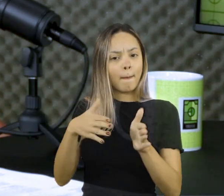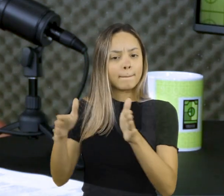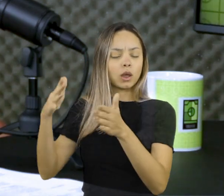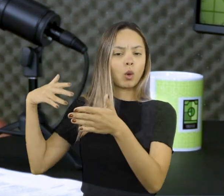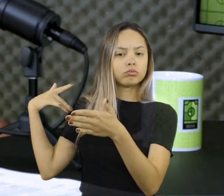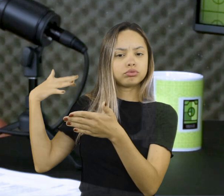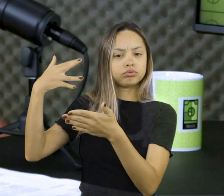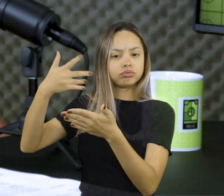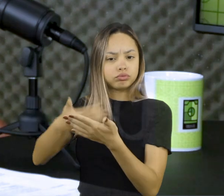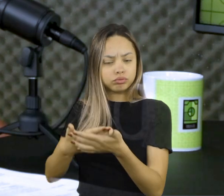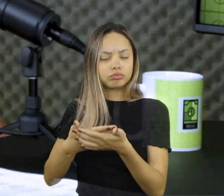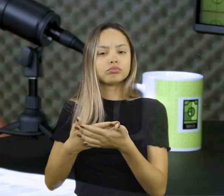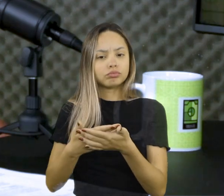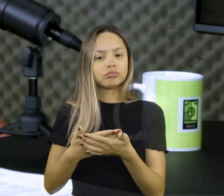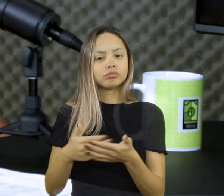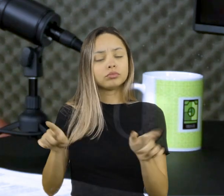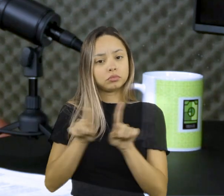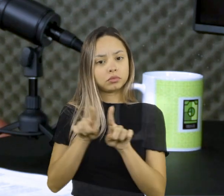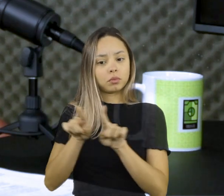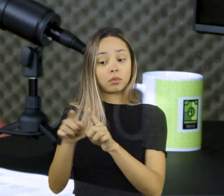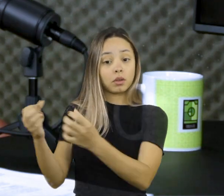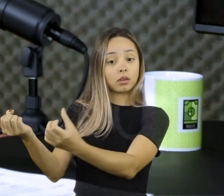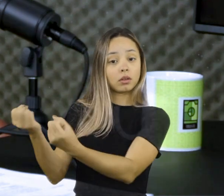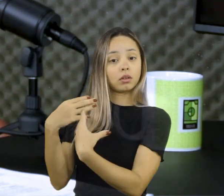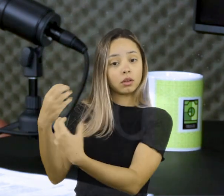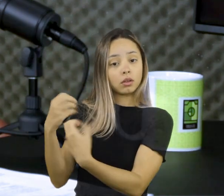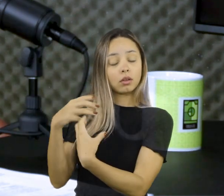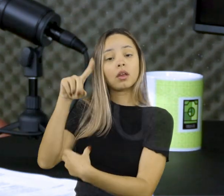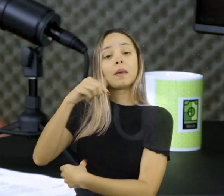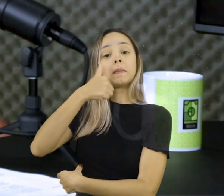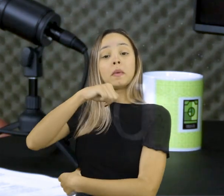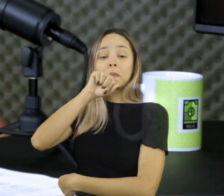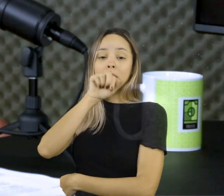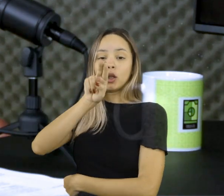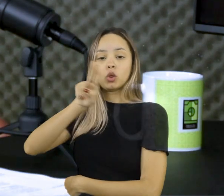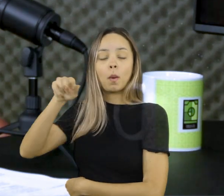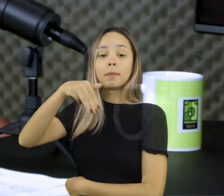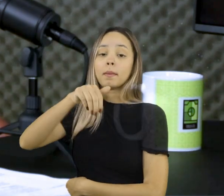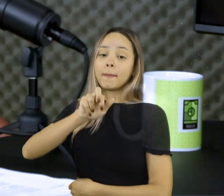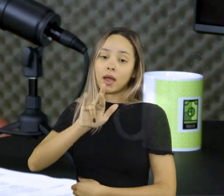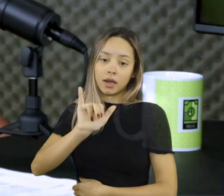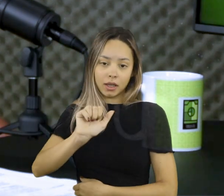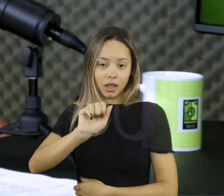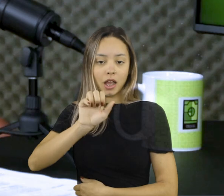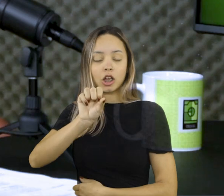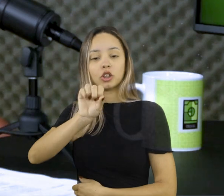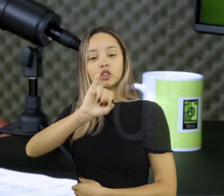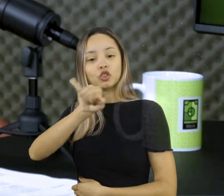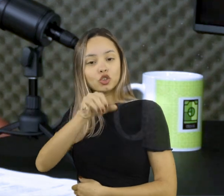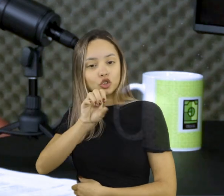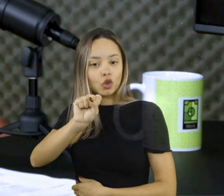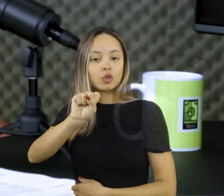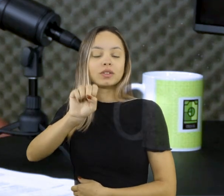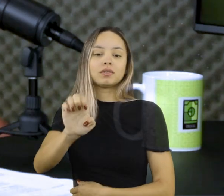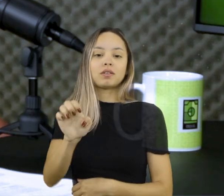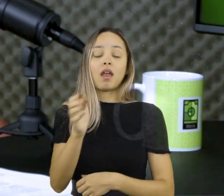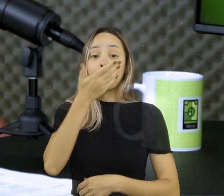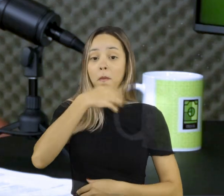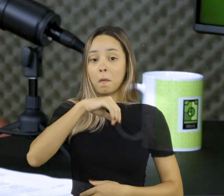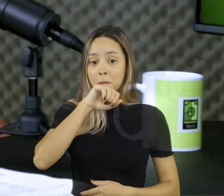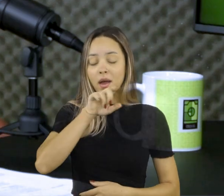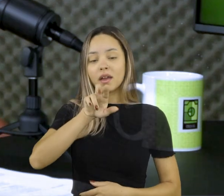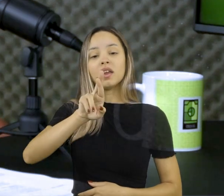Eu fui alfabetizada pela minha mãe, eu sou filha de Maria José da Silva, de Reginaldo Gonçalves da